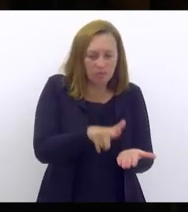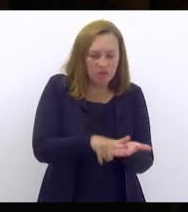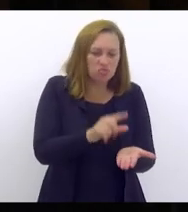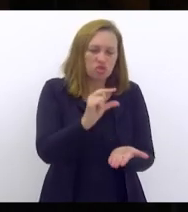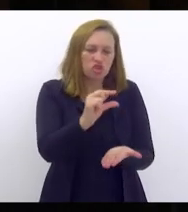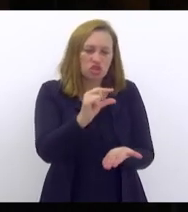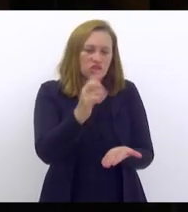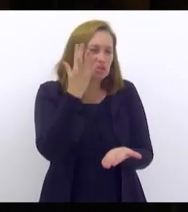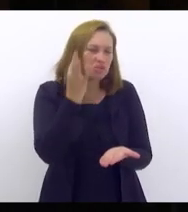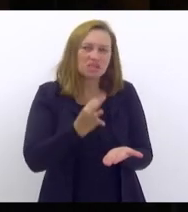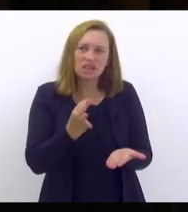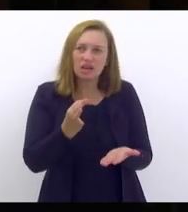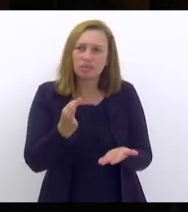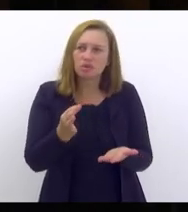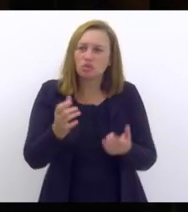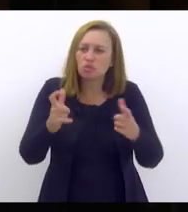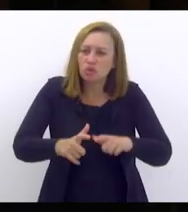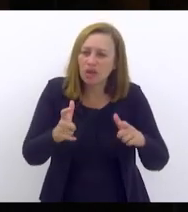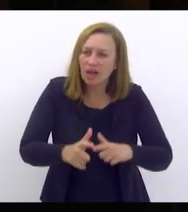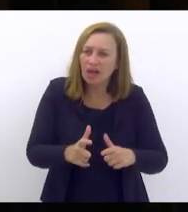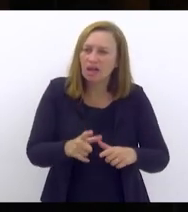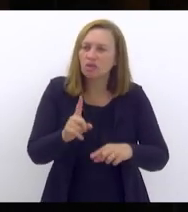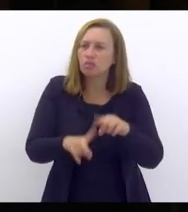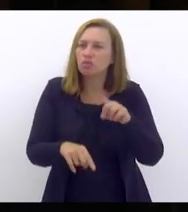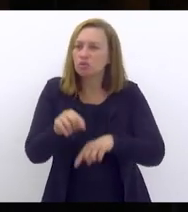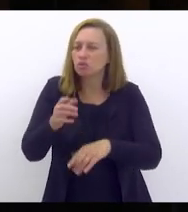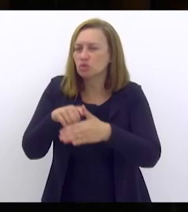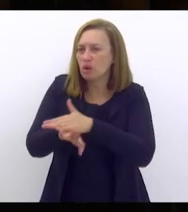sabe onde a mercadoria está.